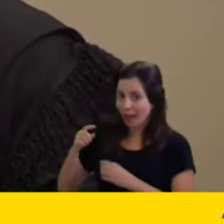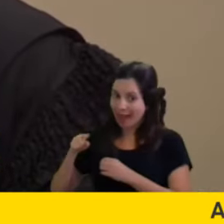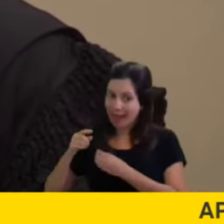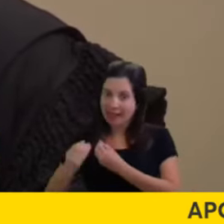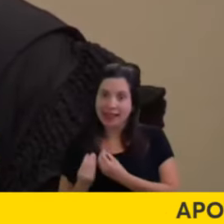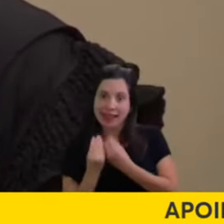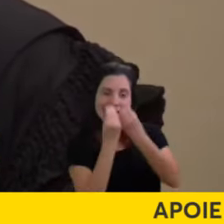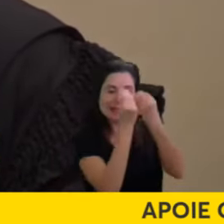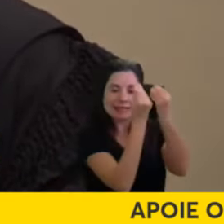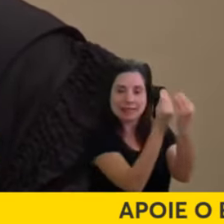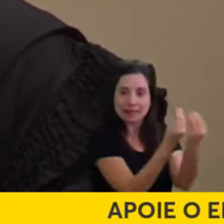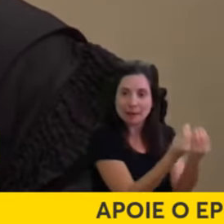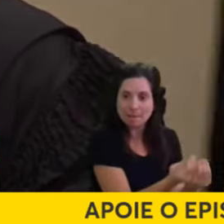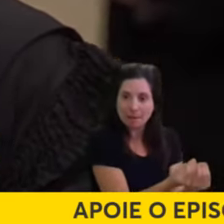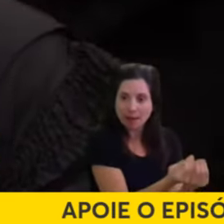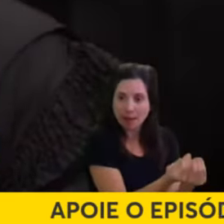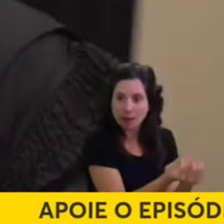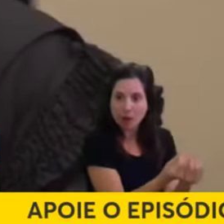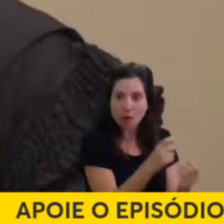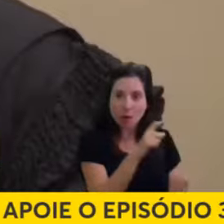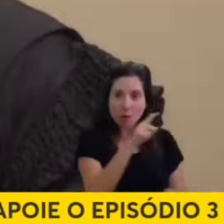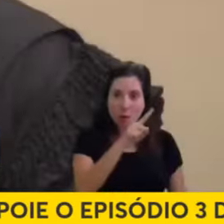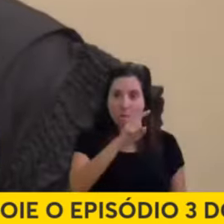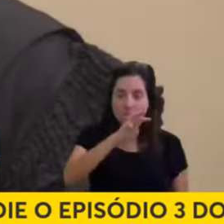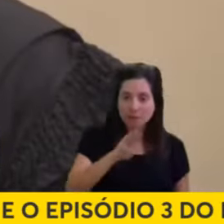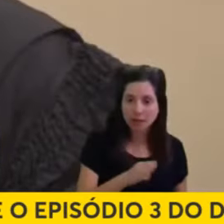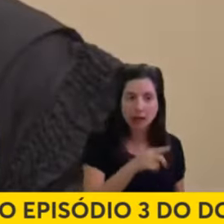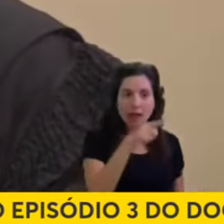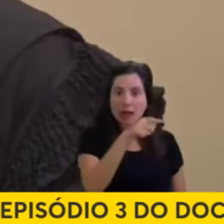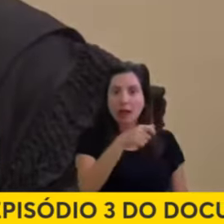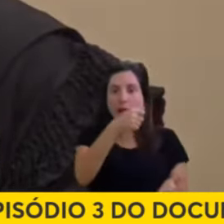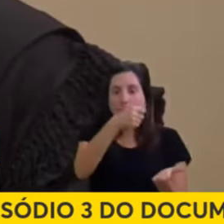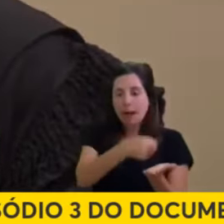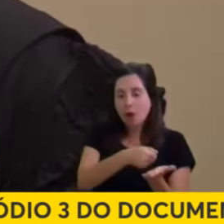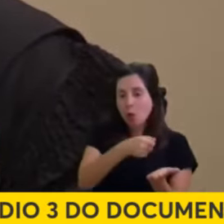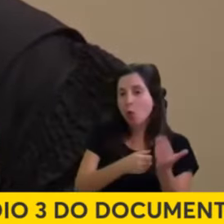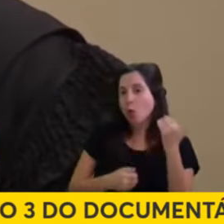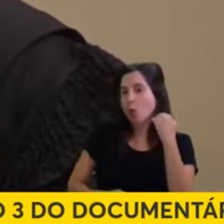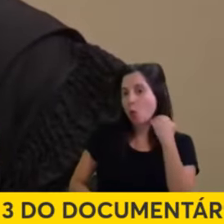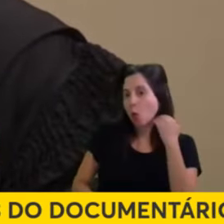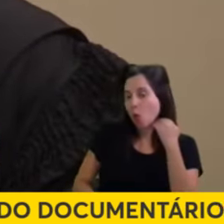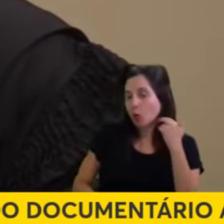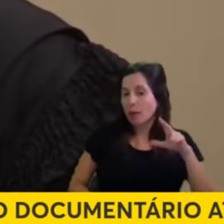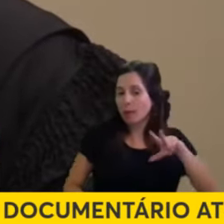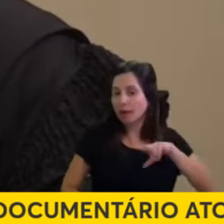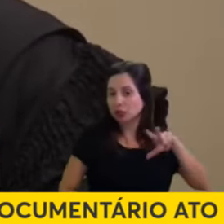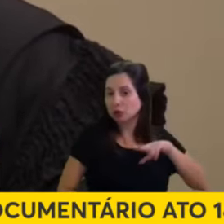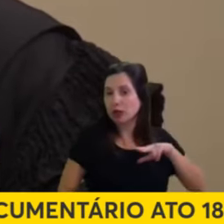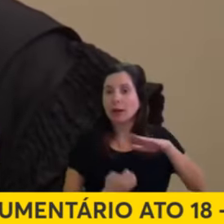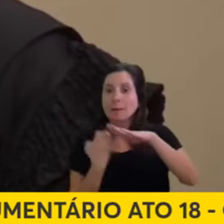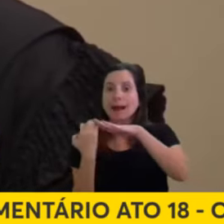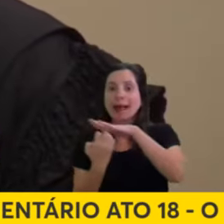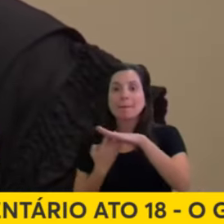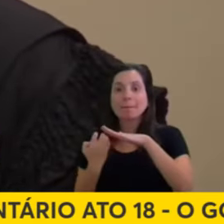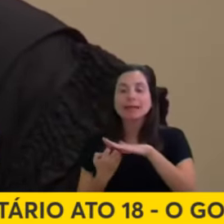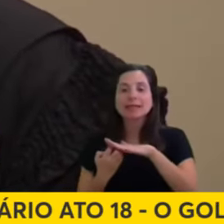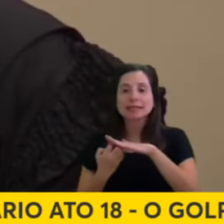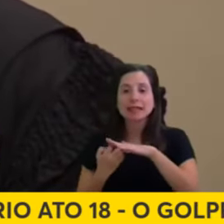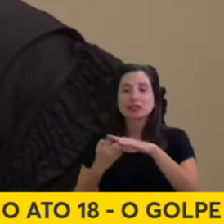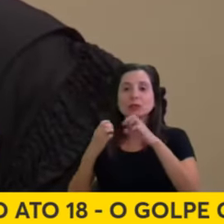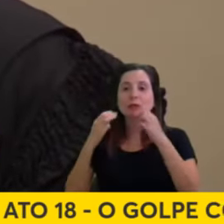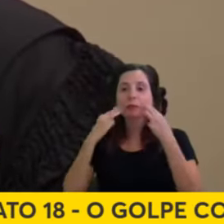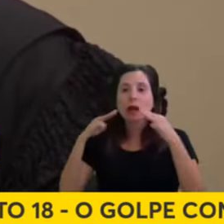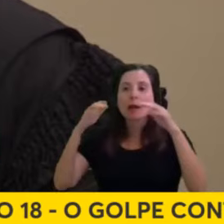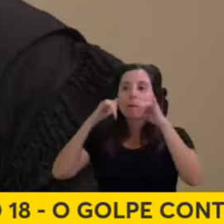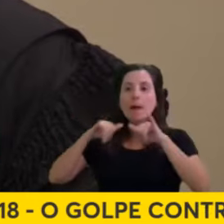possamai consolidada por empréstimo tendo pago de sua conta pessoal valores para empresa de Publicidade tendo Gilberto posteriormente sido